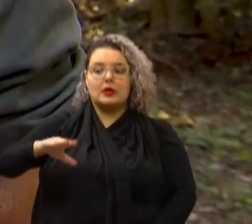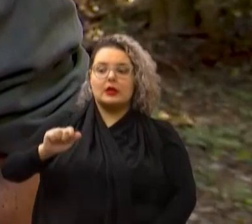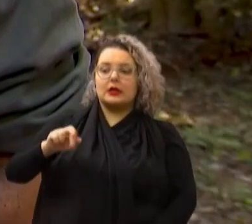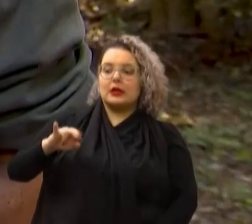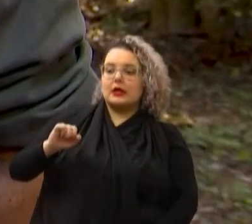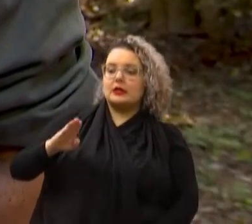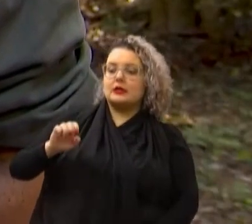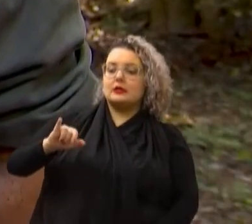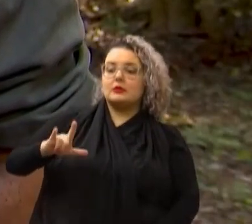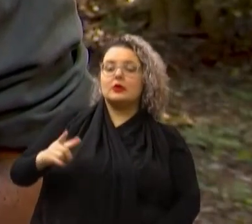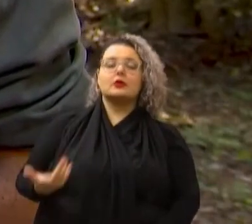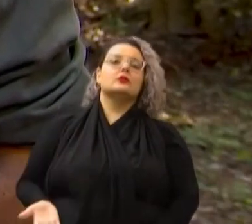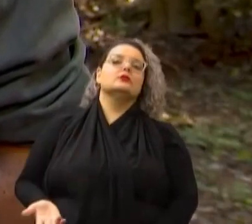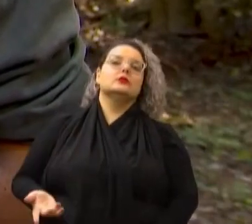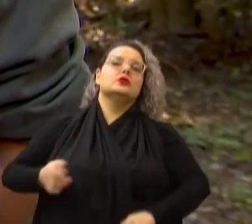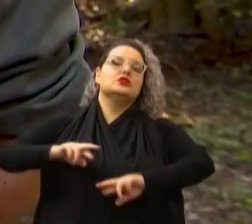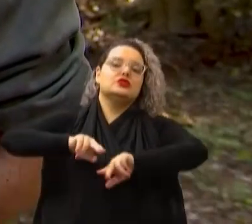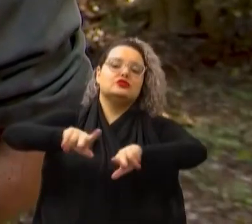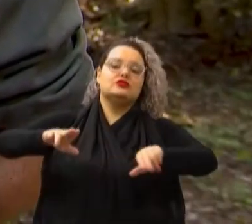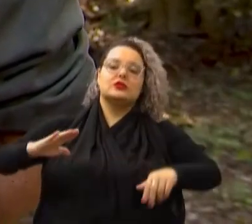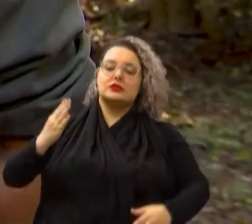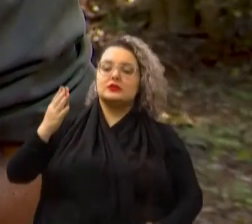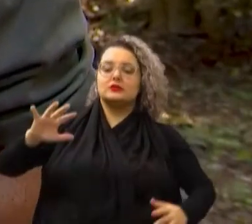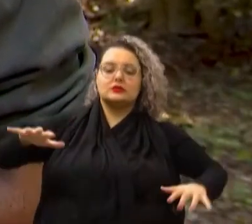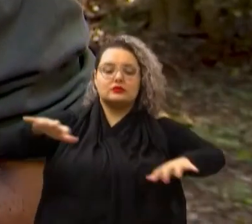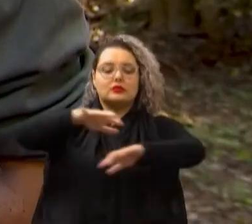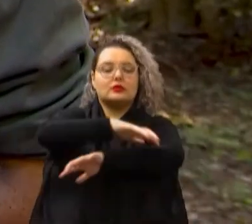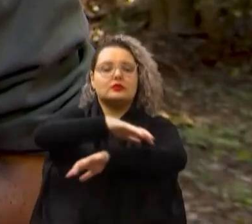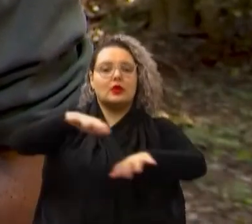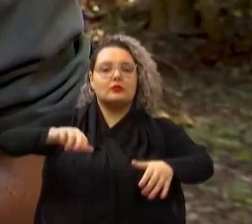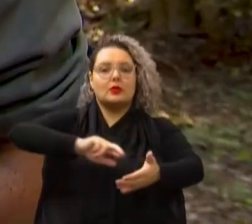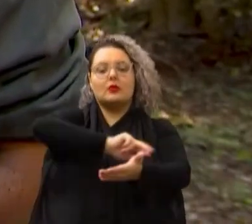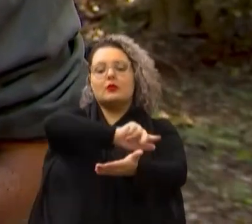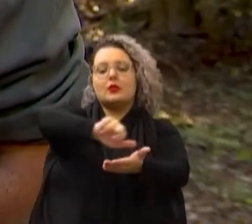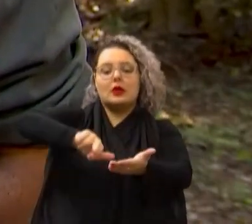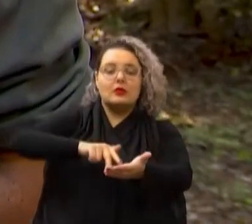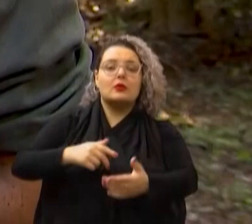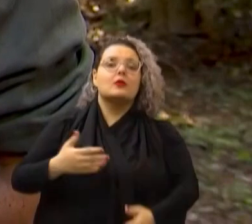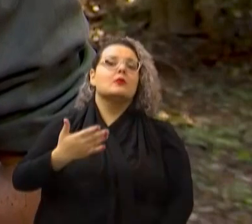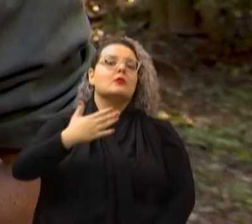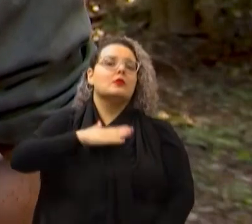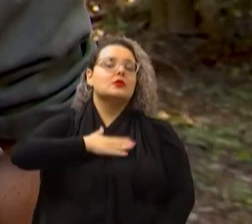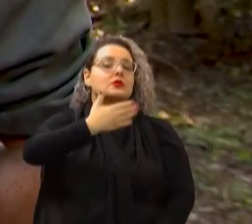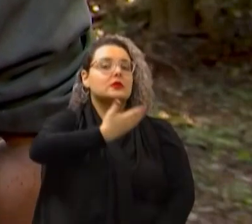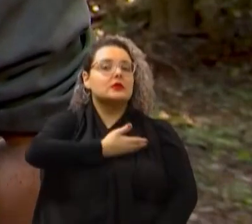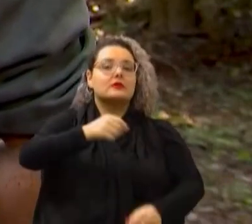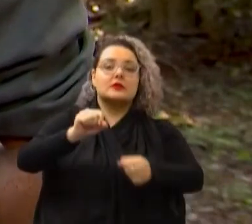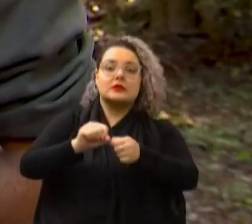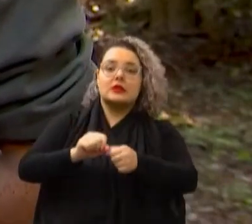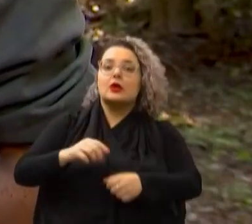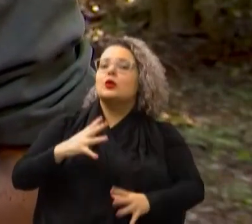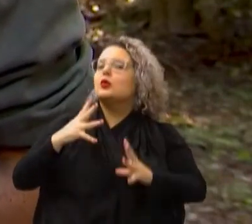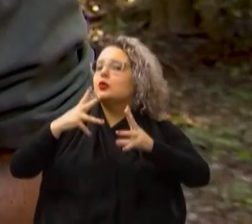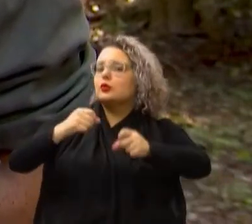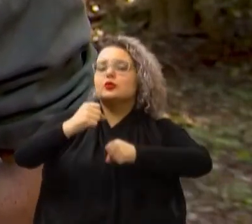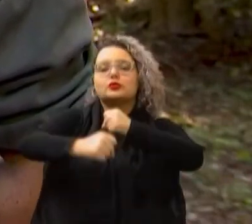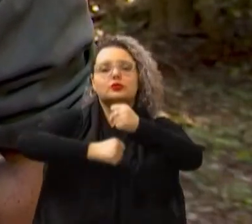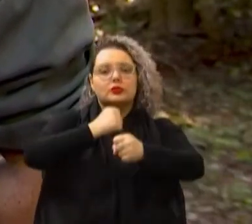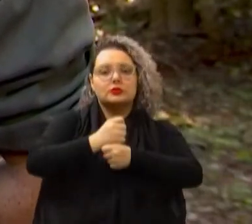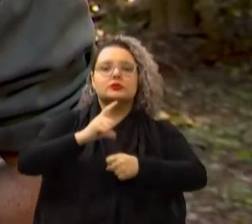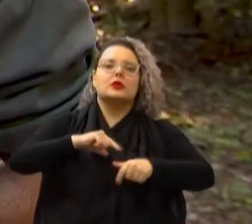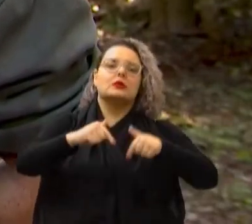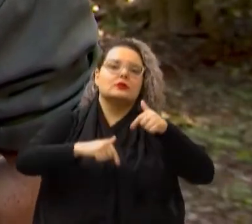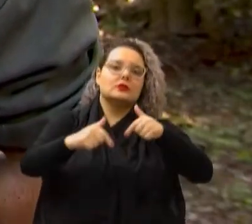né? na AcadeBio, que é a Academia Nacional da Biodiversidade, do ICMBio. Os meus colegas também fizeram formação. Todo ano tem um trabalho